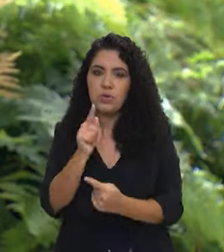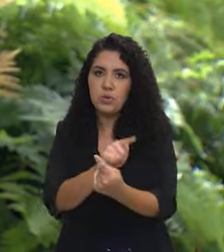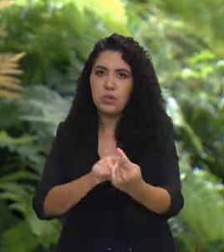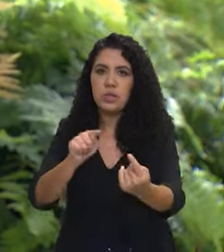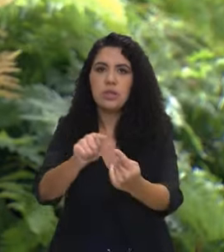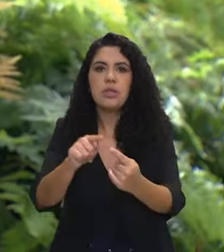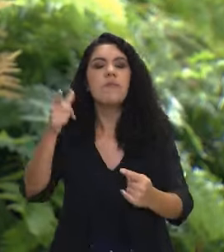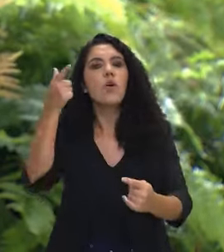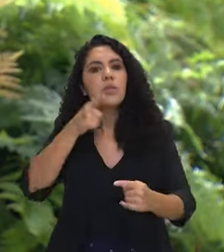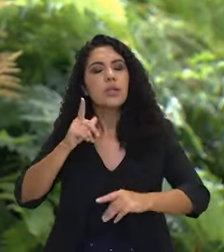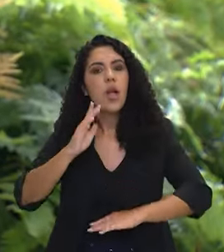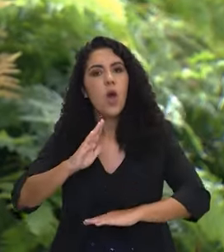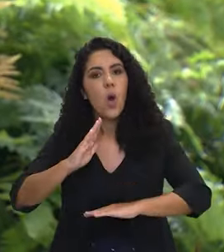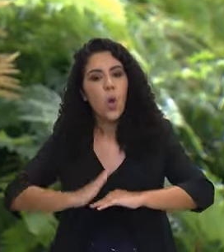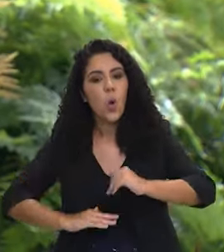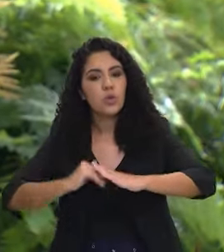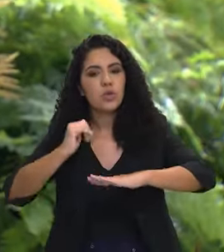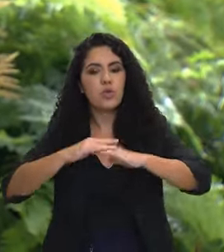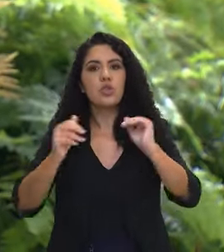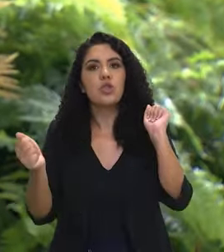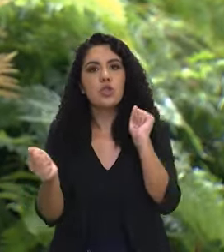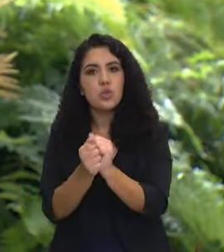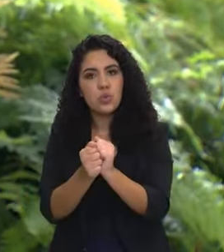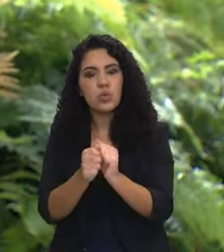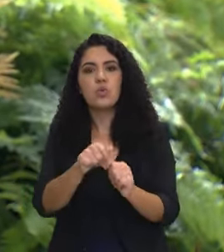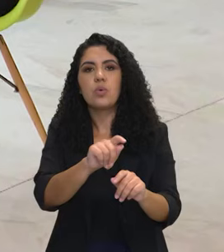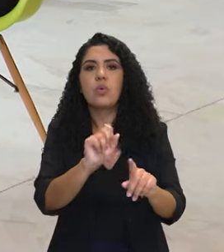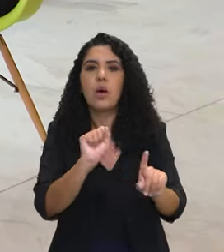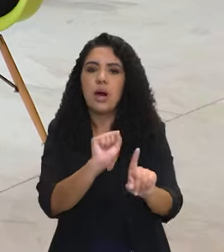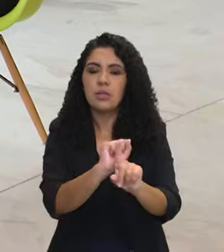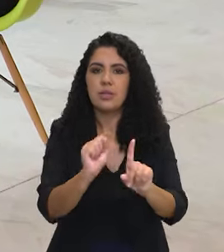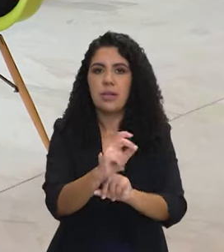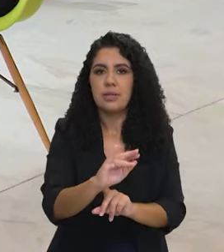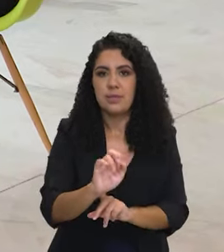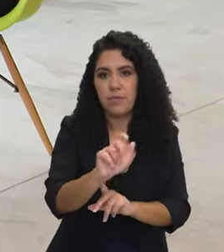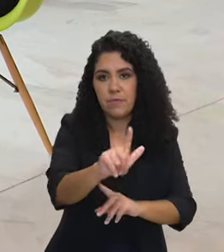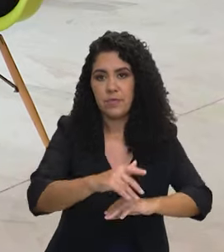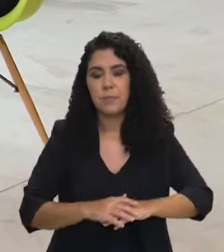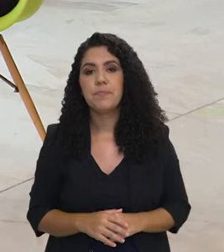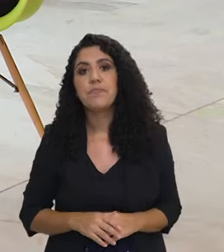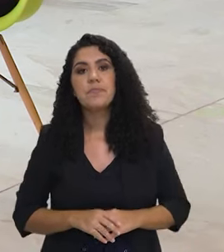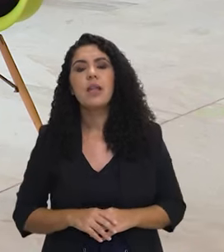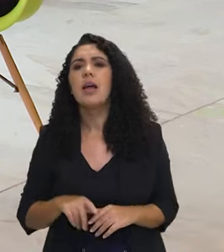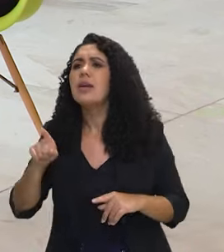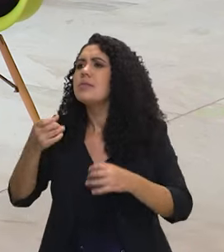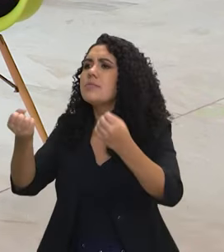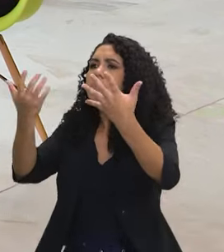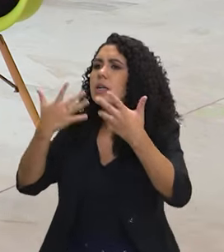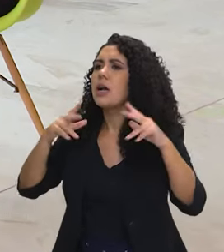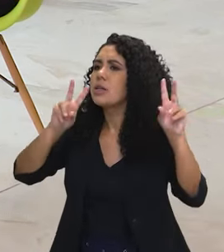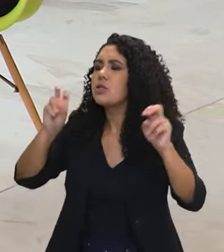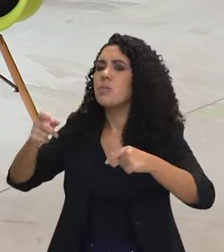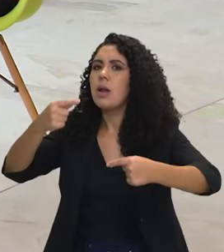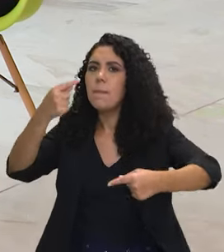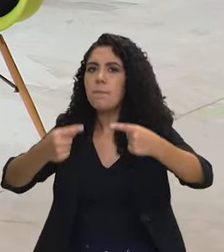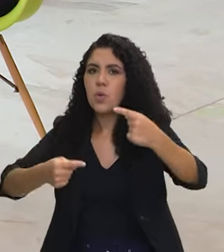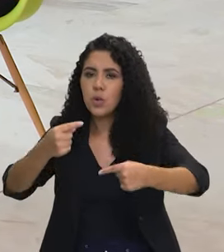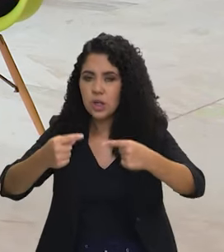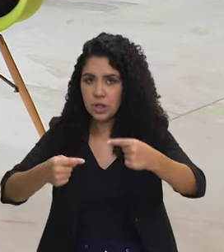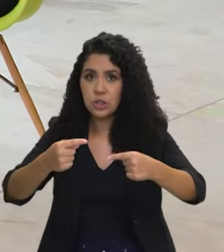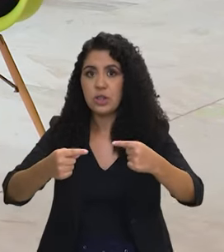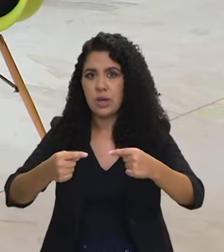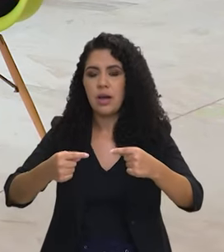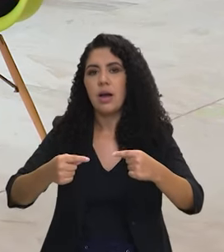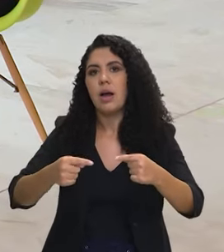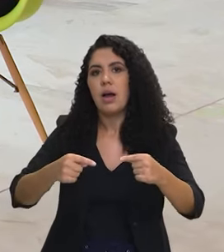e popular construir em conjunto com a representação da sociedade civil. Queria falar sobre o debate sobre a política externa feminista